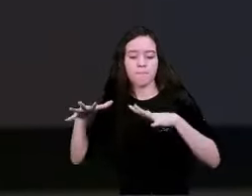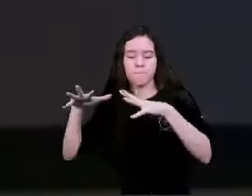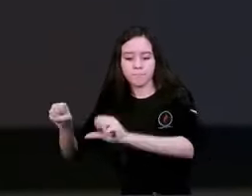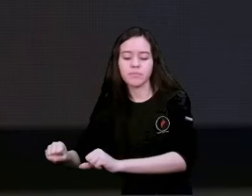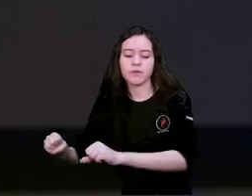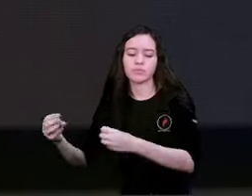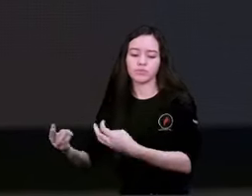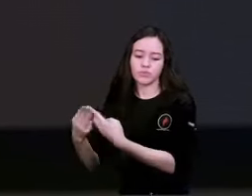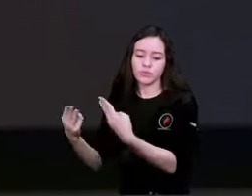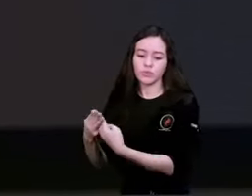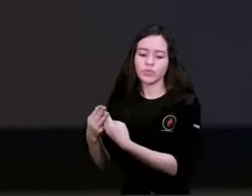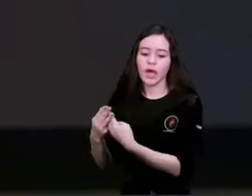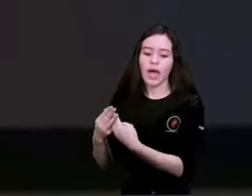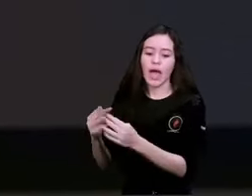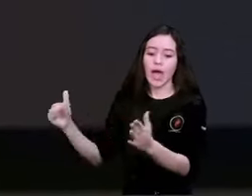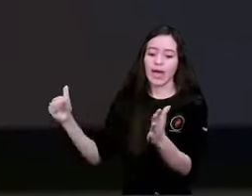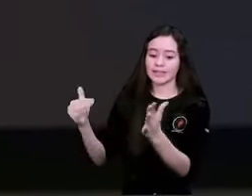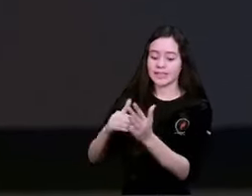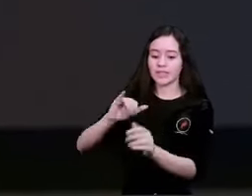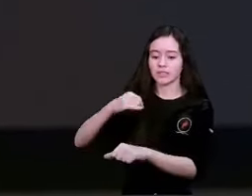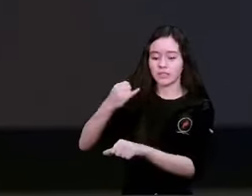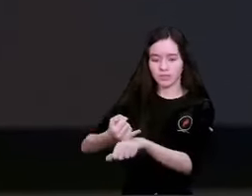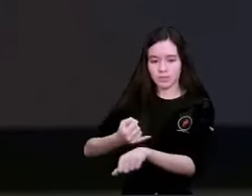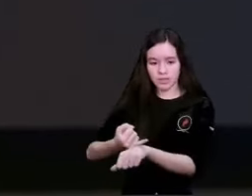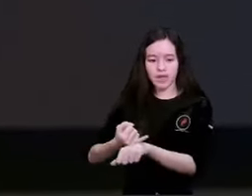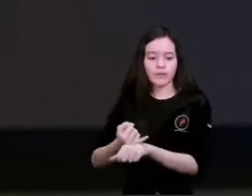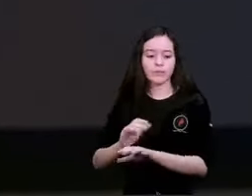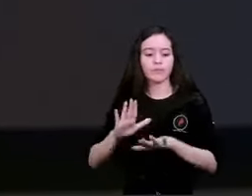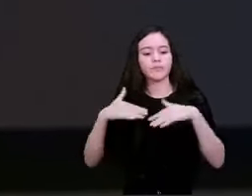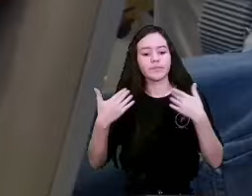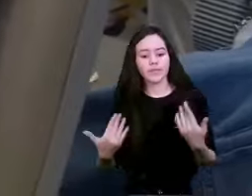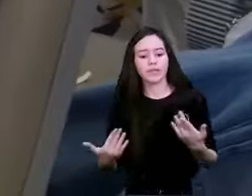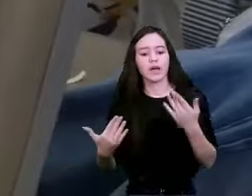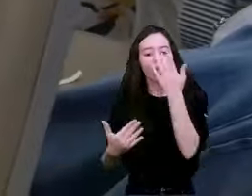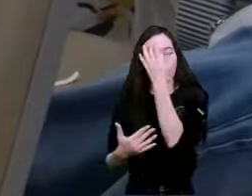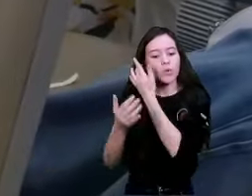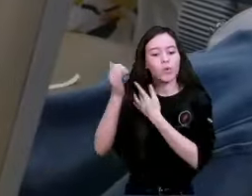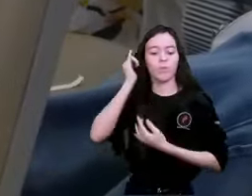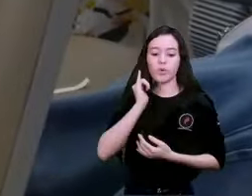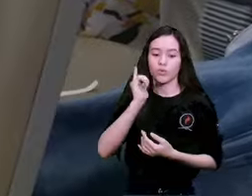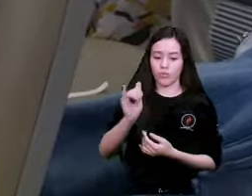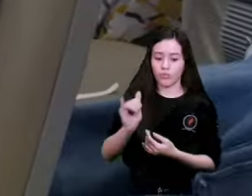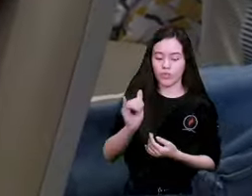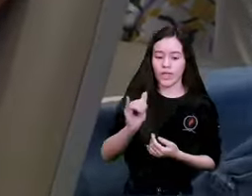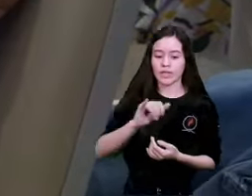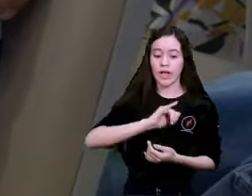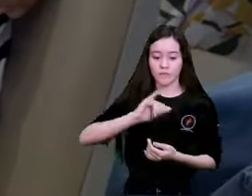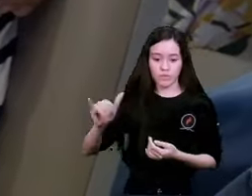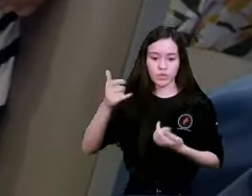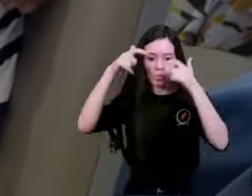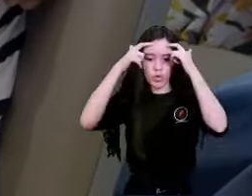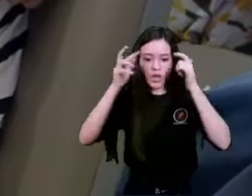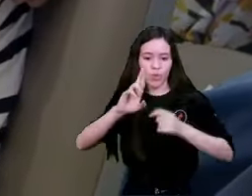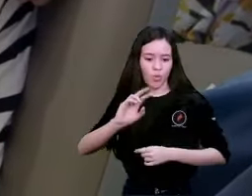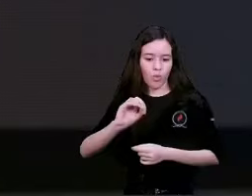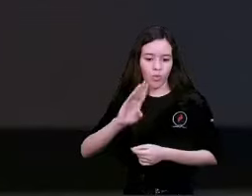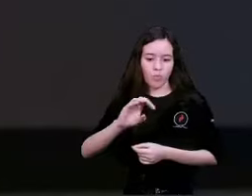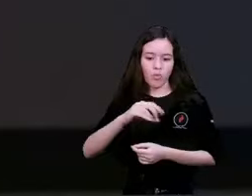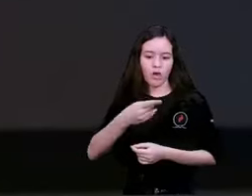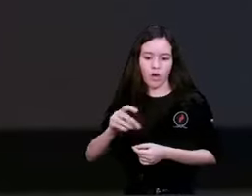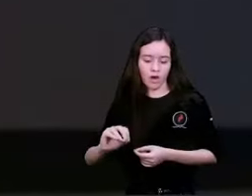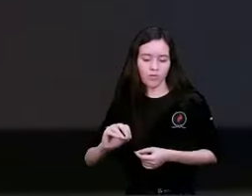e chegou até Jerusalém. Então veio Semaías, o profeta, a Roboão e aos príncipes de